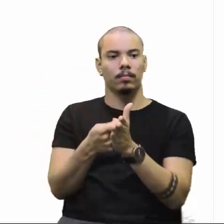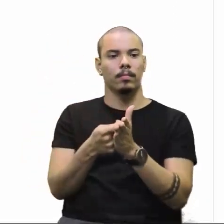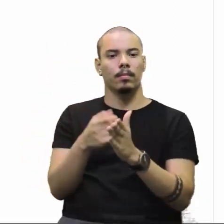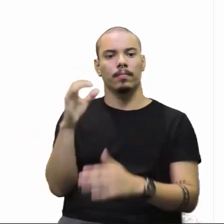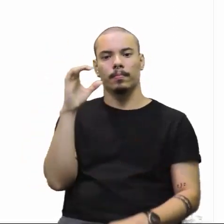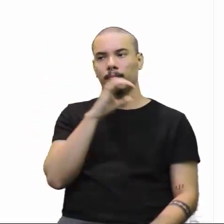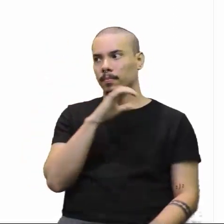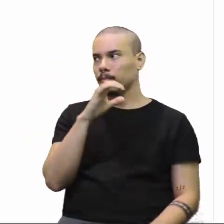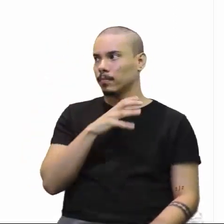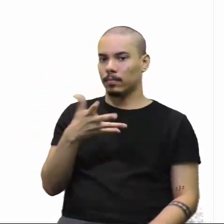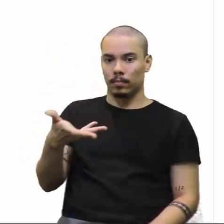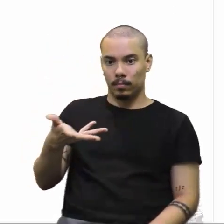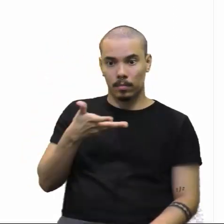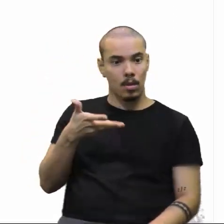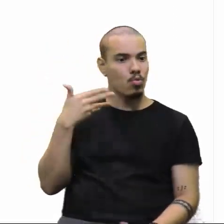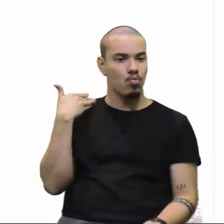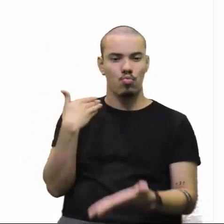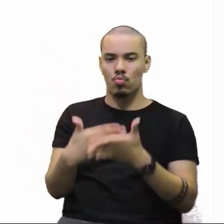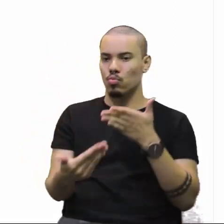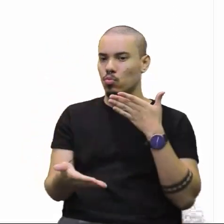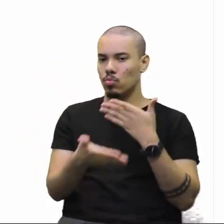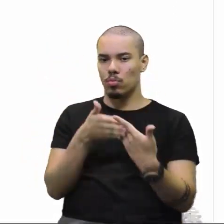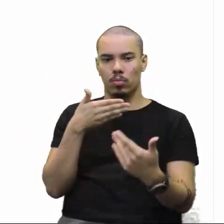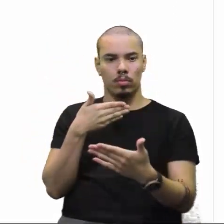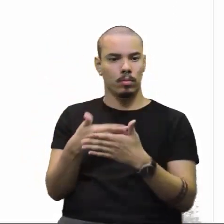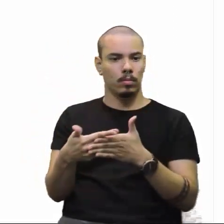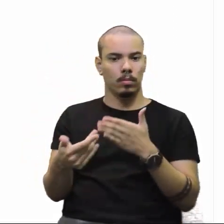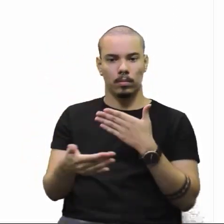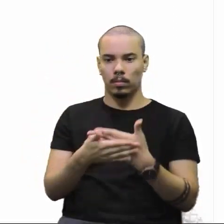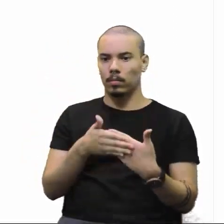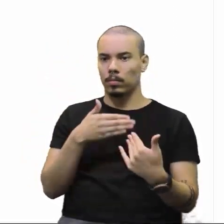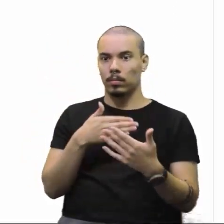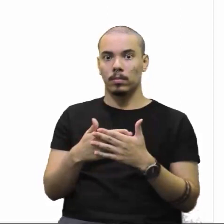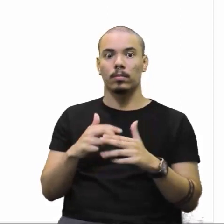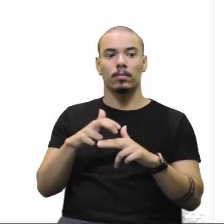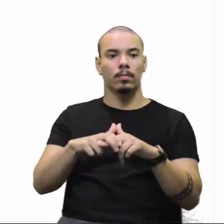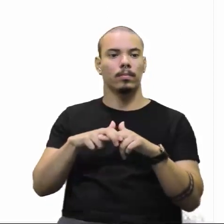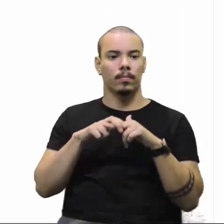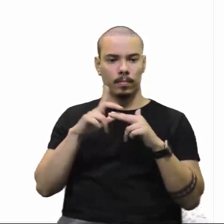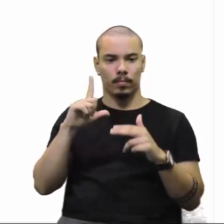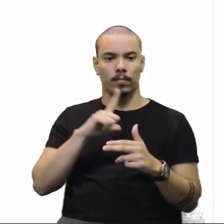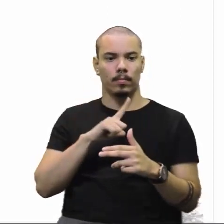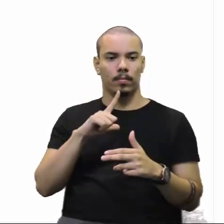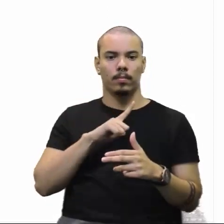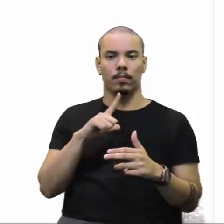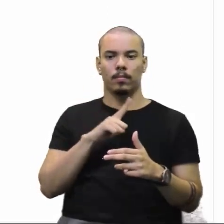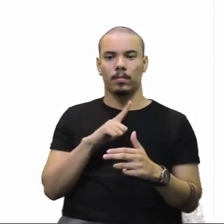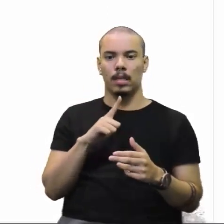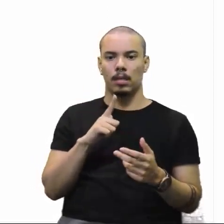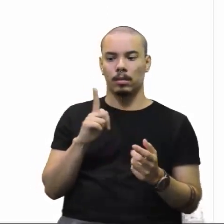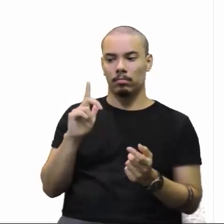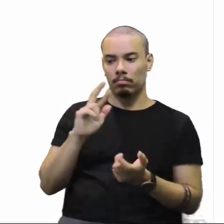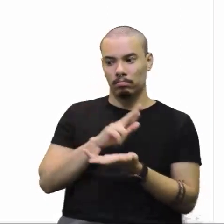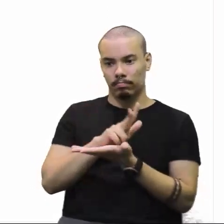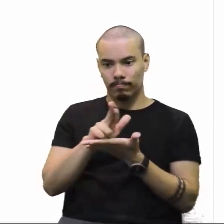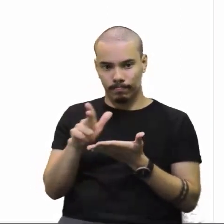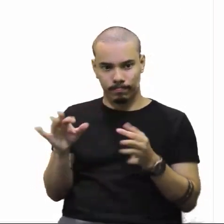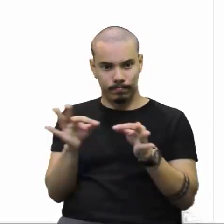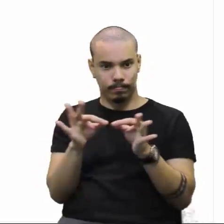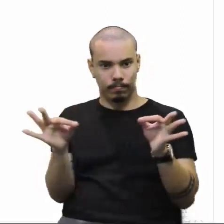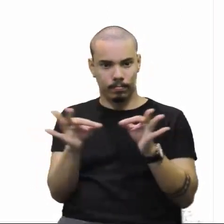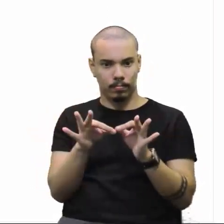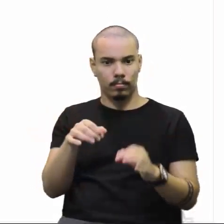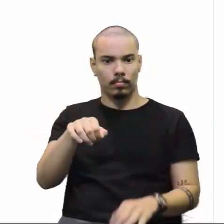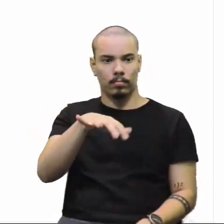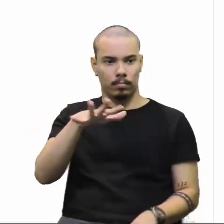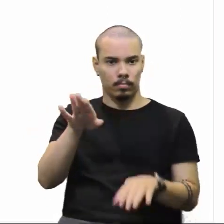luz constante em qualquer referencial e, portanto, torna elásticas as dimensões do